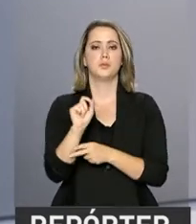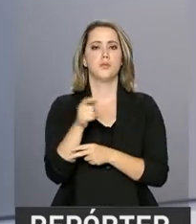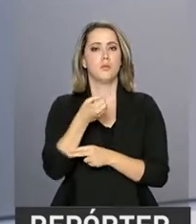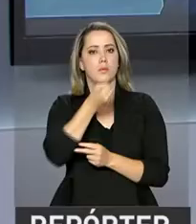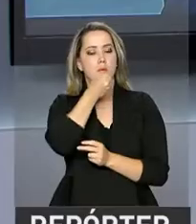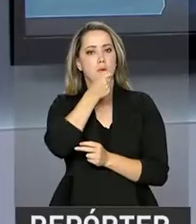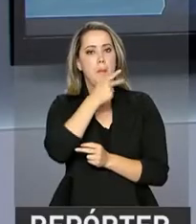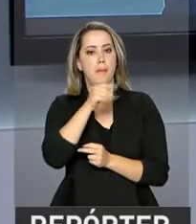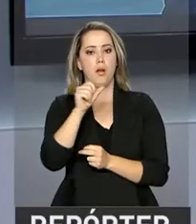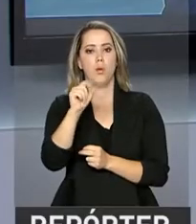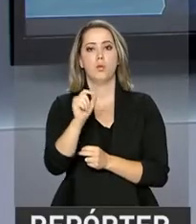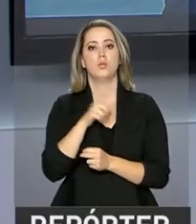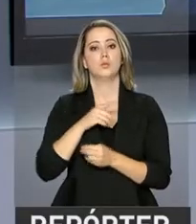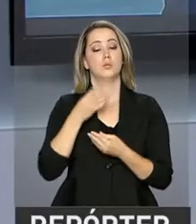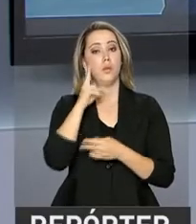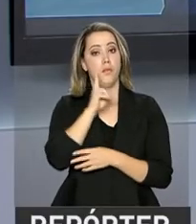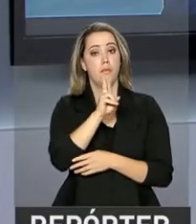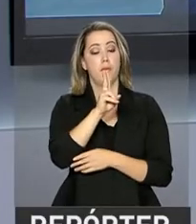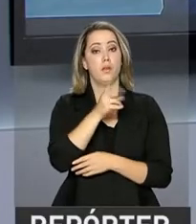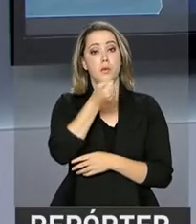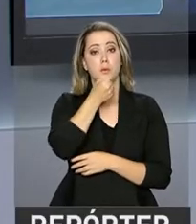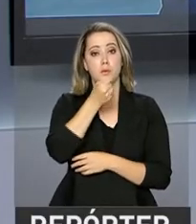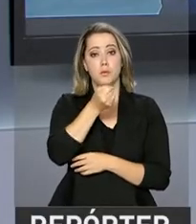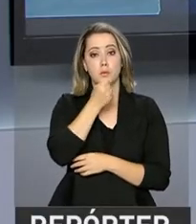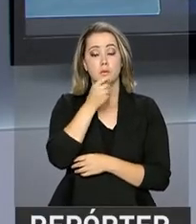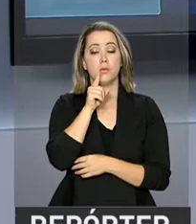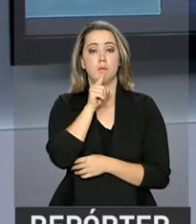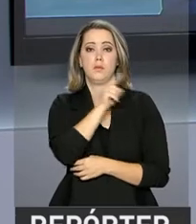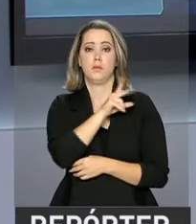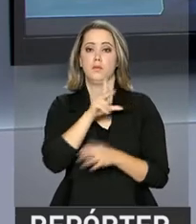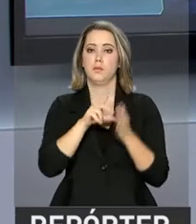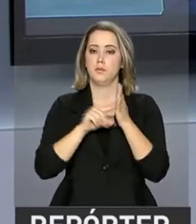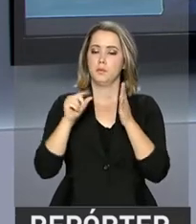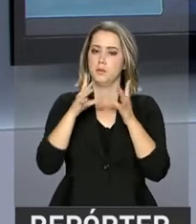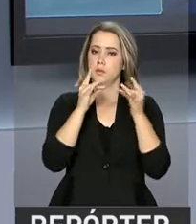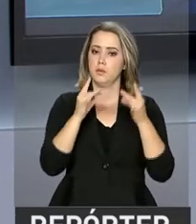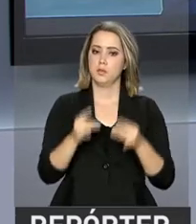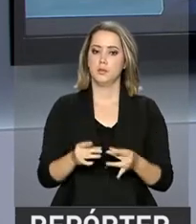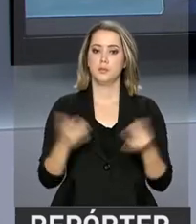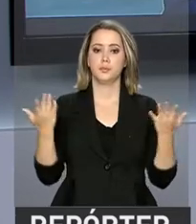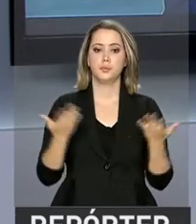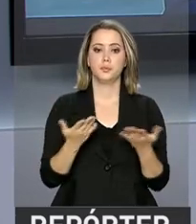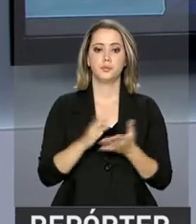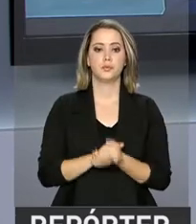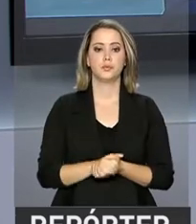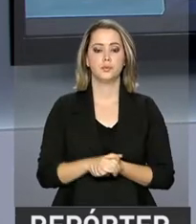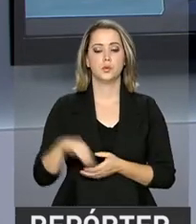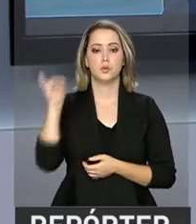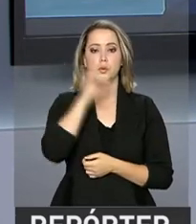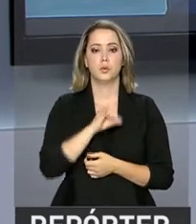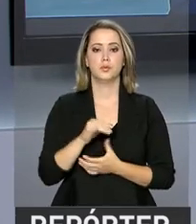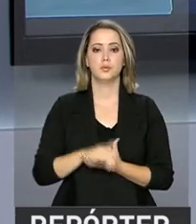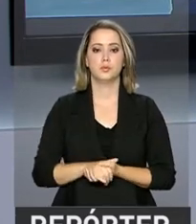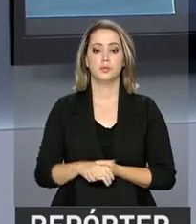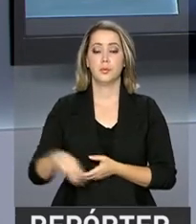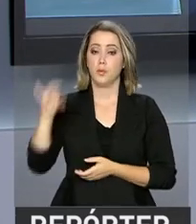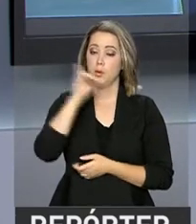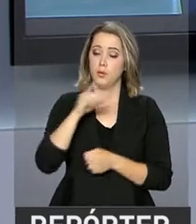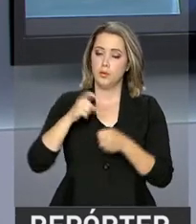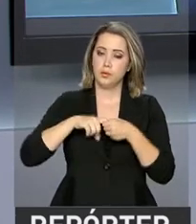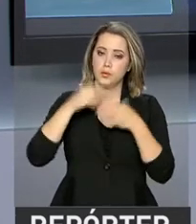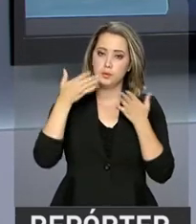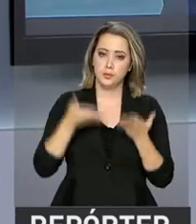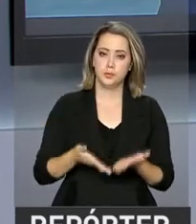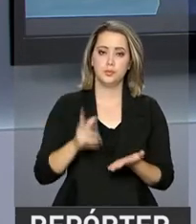O repórter Paulo Lasalve acompanhou a entrevista lá no Palácio do Planalto e tem os detalhes para a gente. Oi, Paulo. Oi, Malu, voltamos